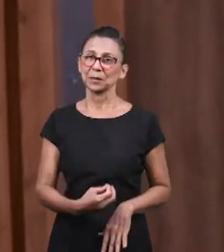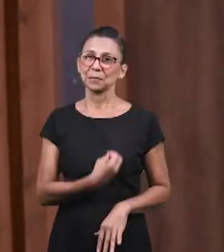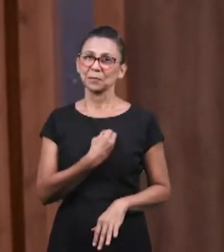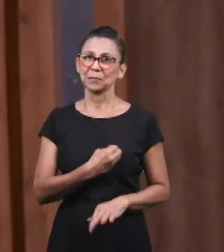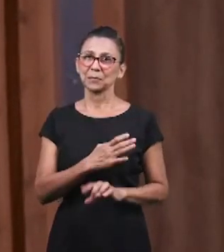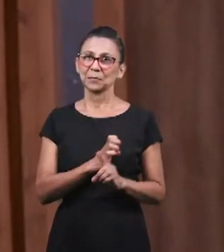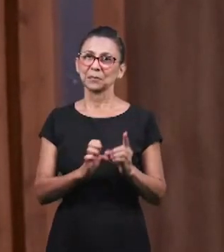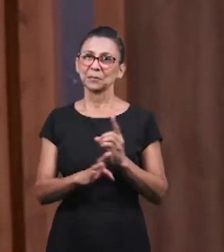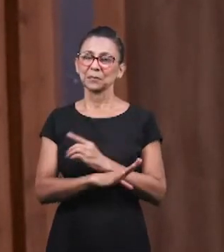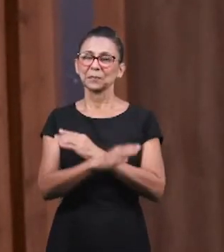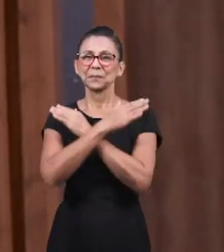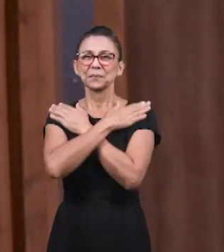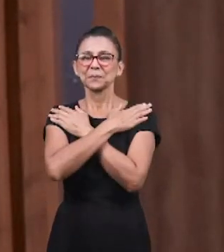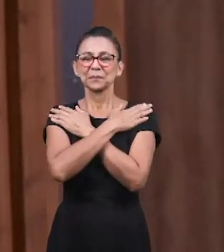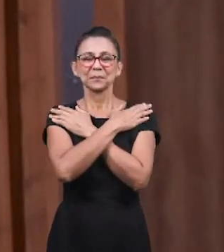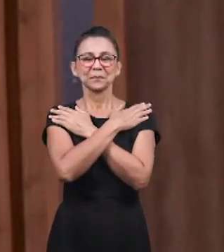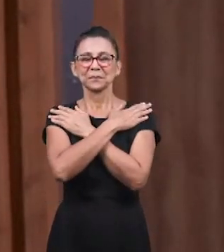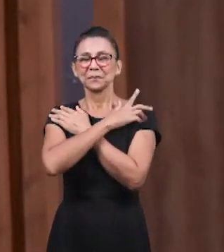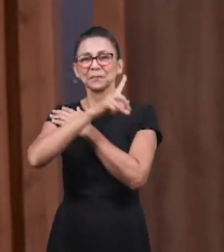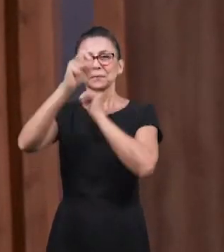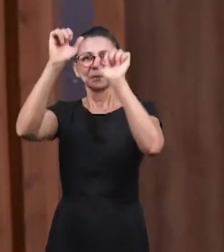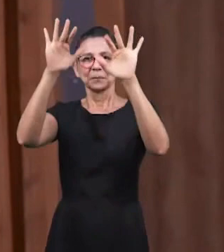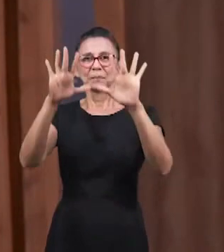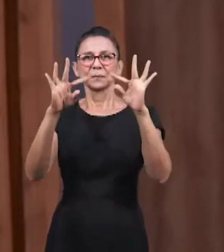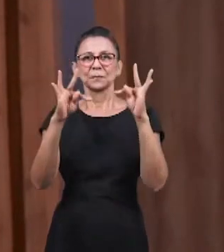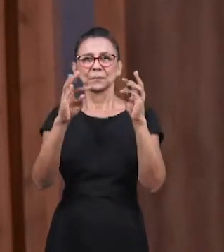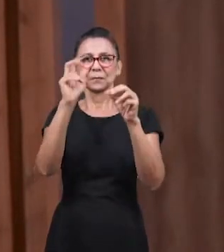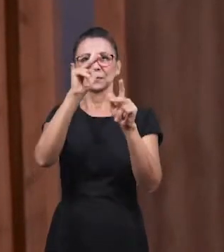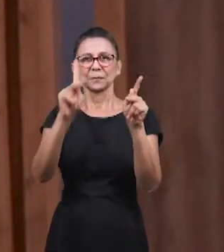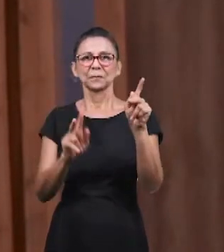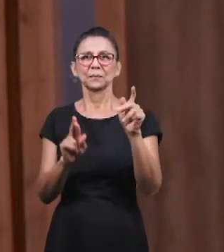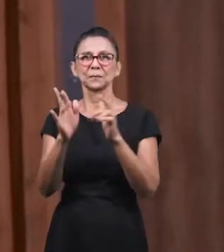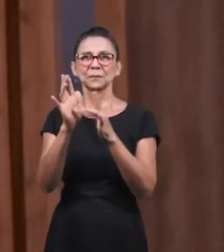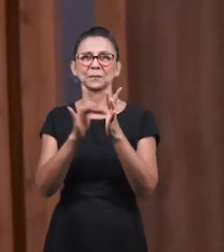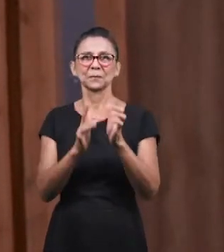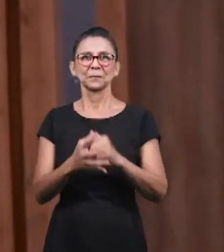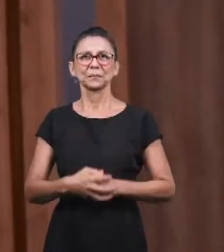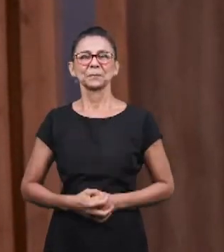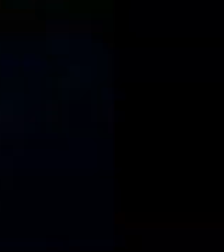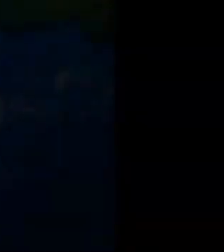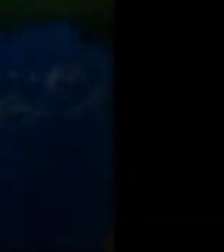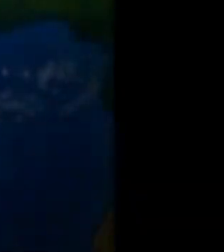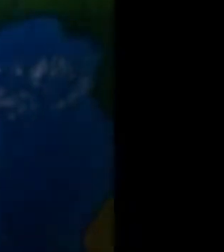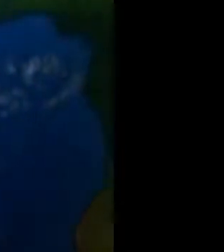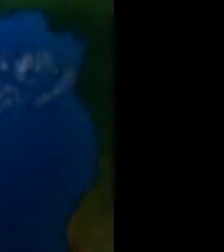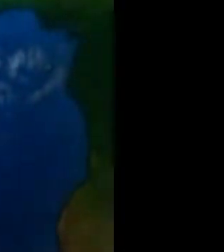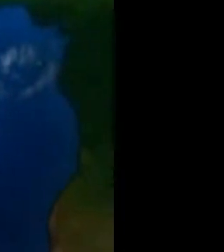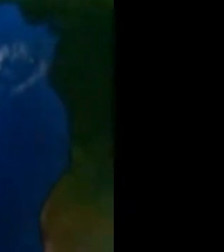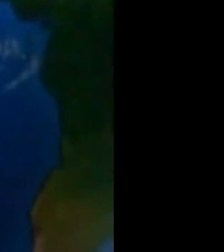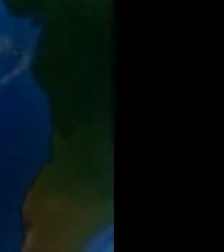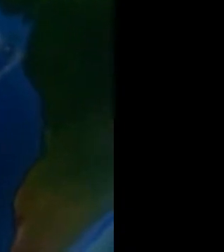participando da Escola Bíblica Dominical. Um abraço, então, que Deus abençoe a todos com a paz do Senhor Jesus.